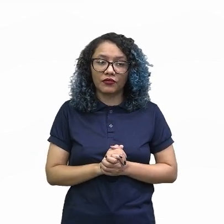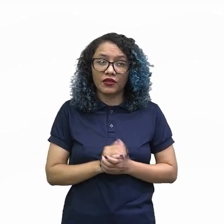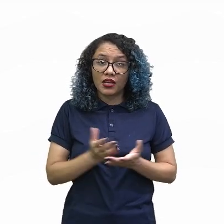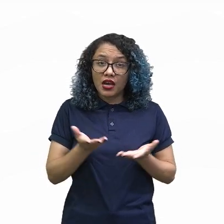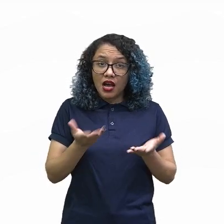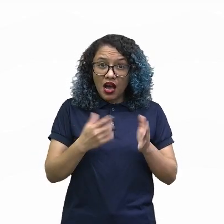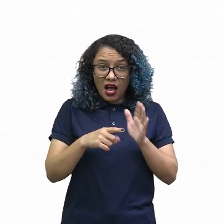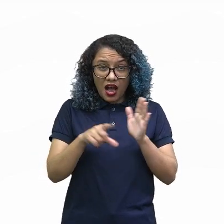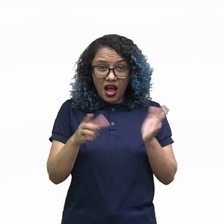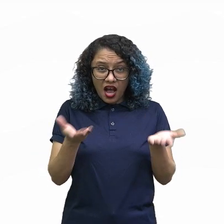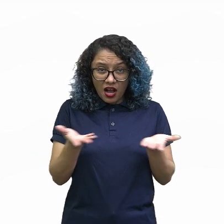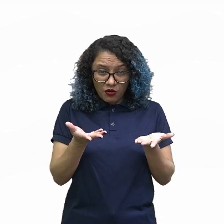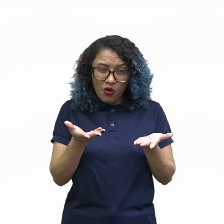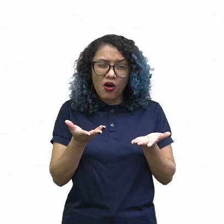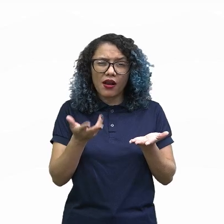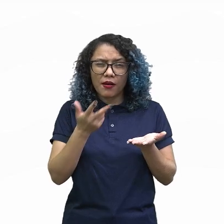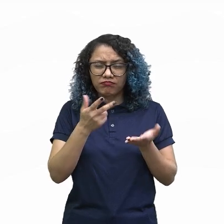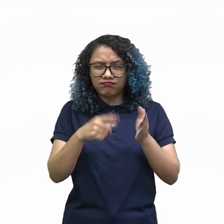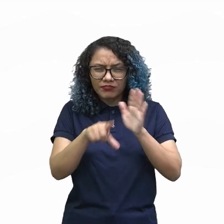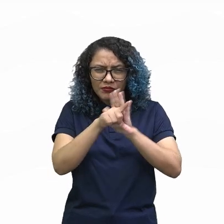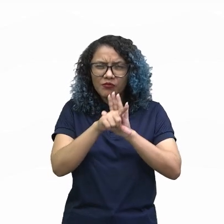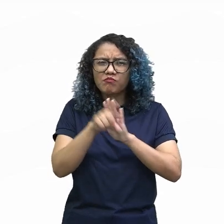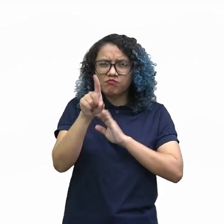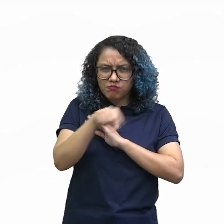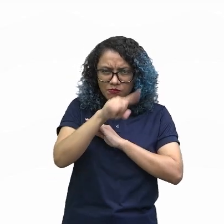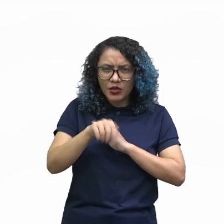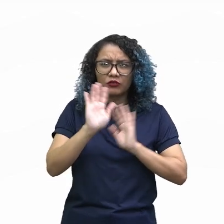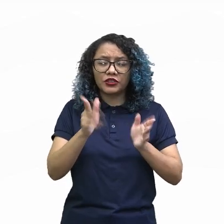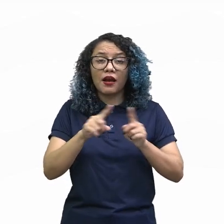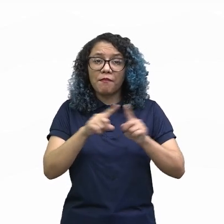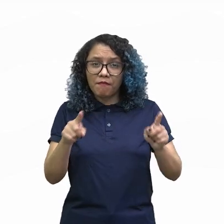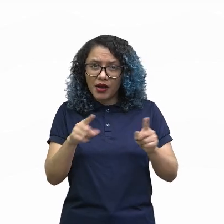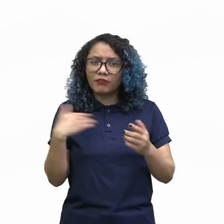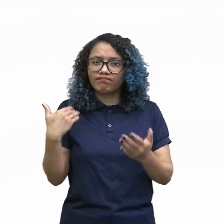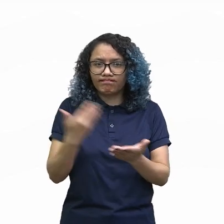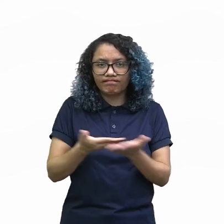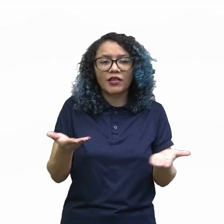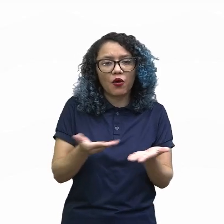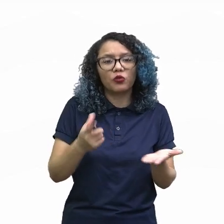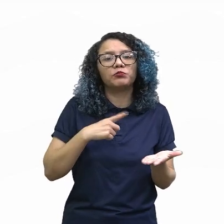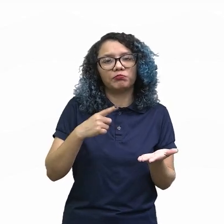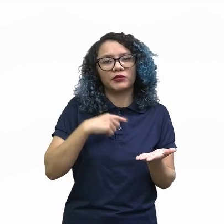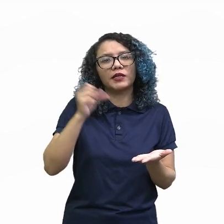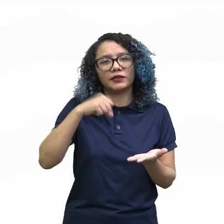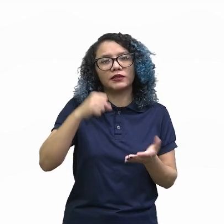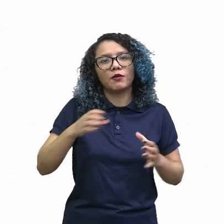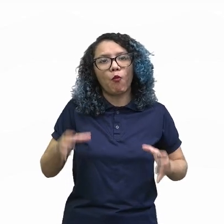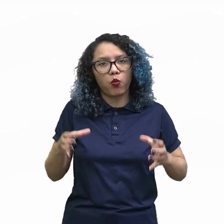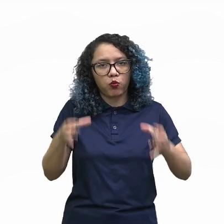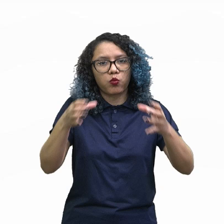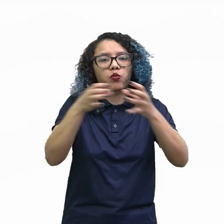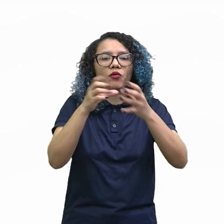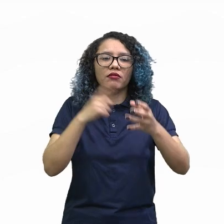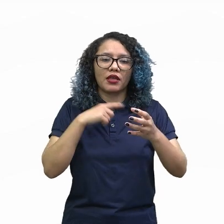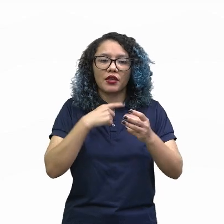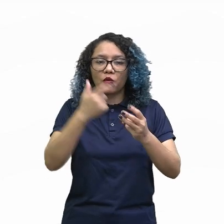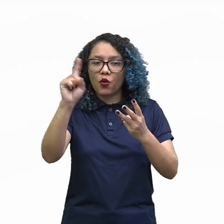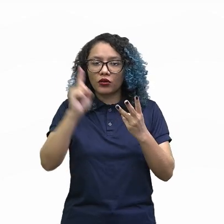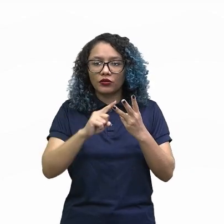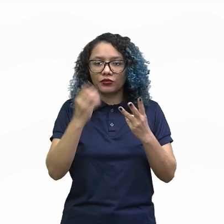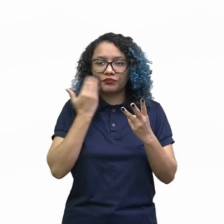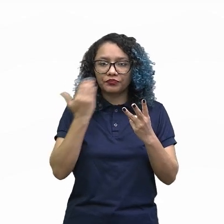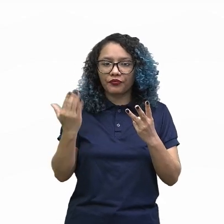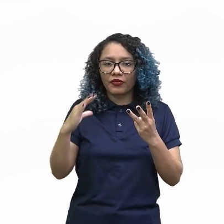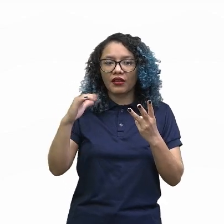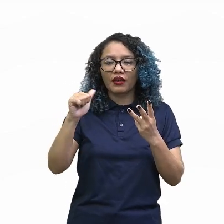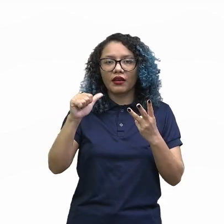abolida, porém na prática ainda existe, né, as castas ainda estão aí presentes. E a sociedade de classes, que ela